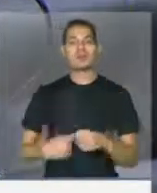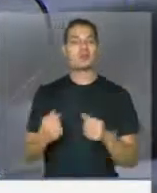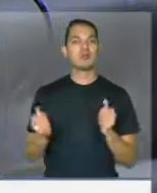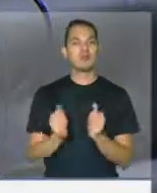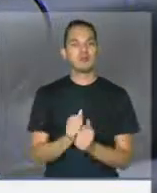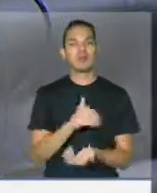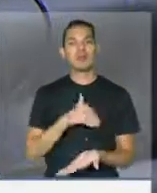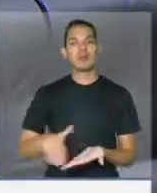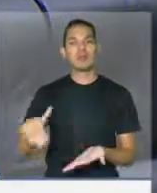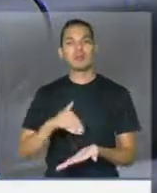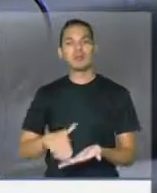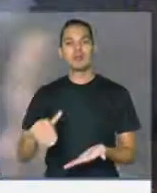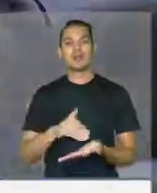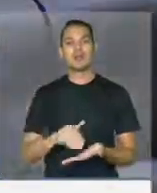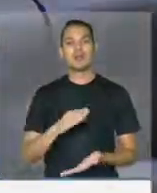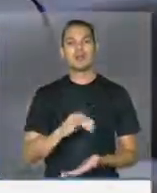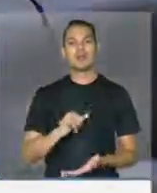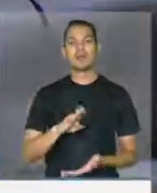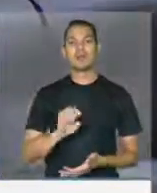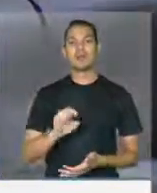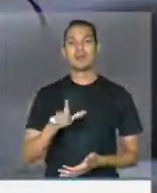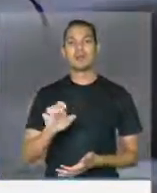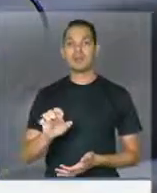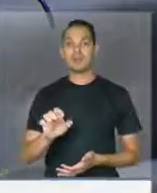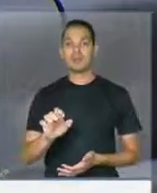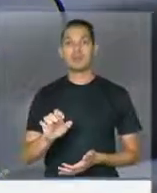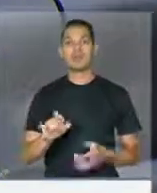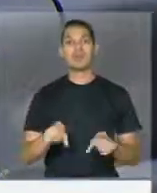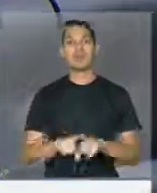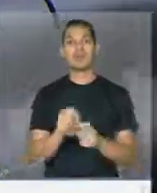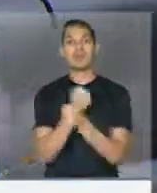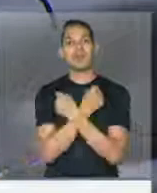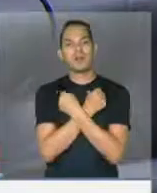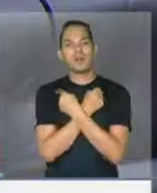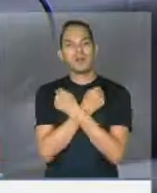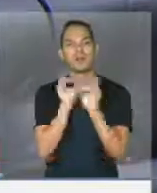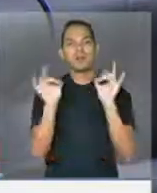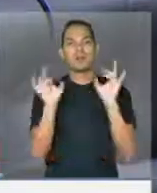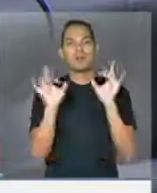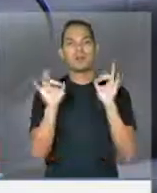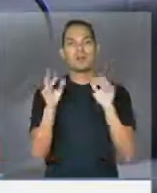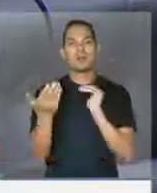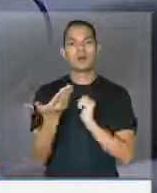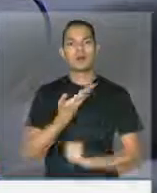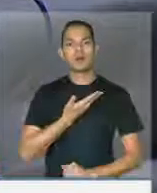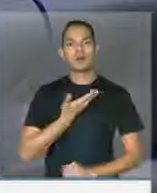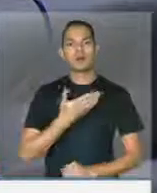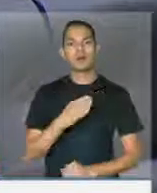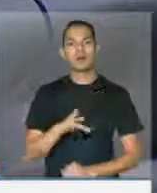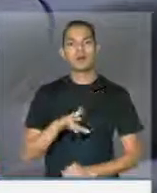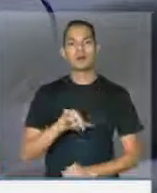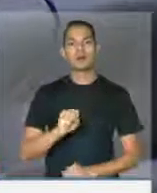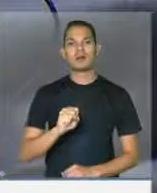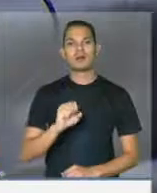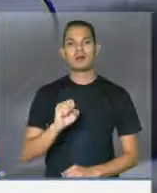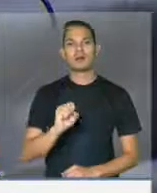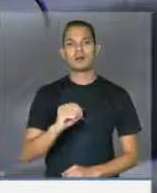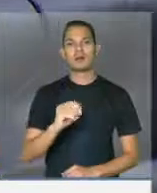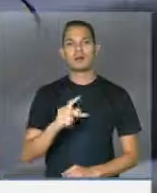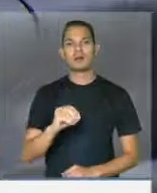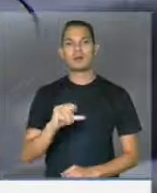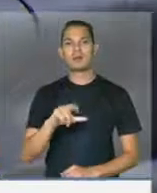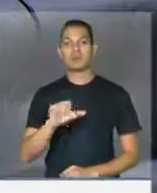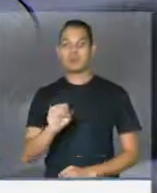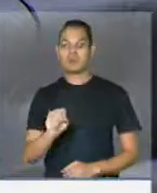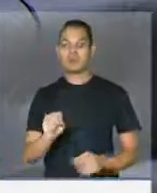com a secretária Cibele Carvalho, e mandar um abraço especial aos companheiros de Crisópolis, terra do querido